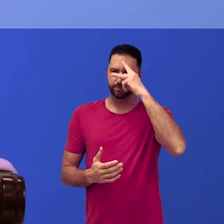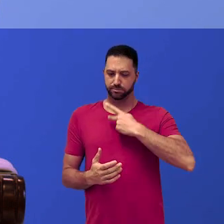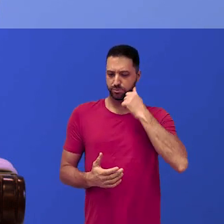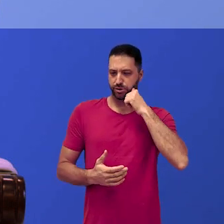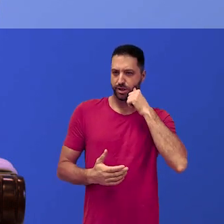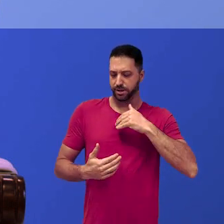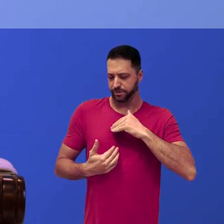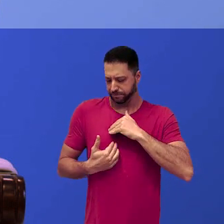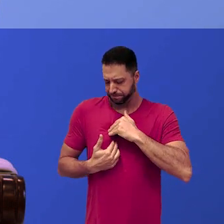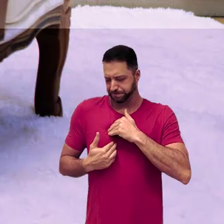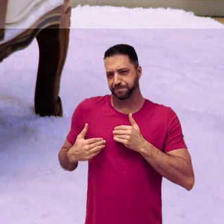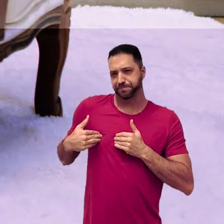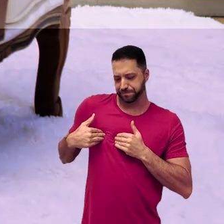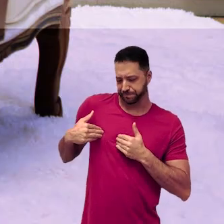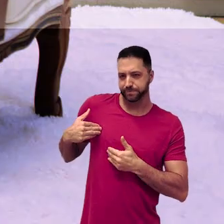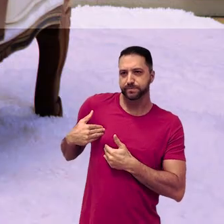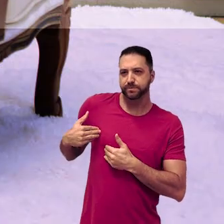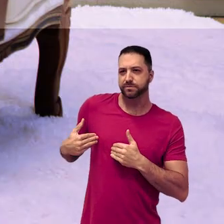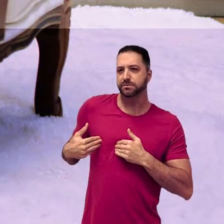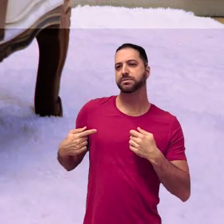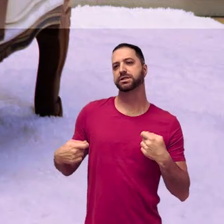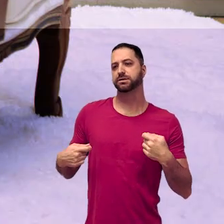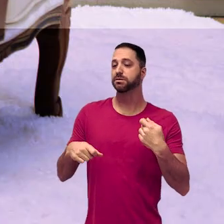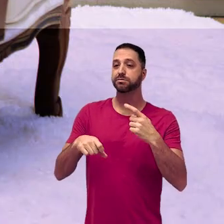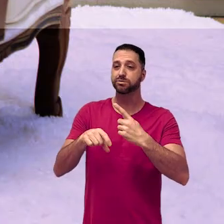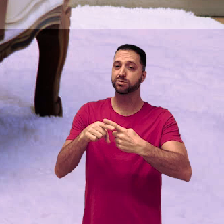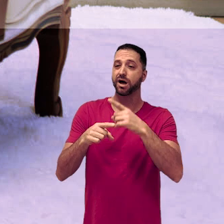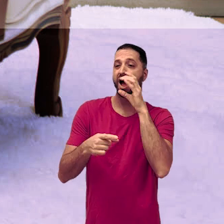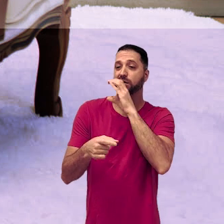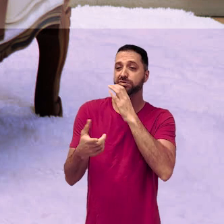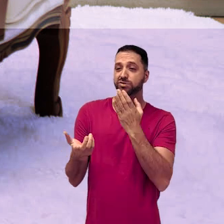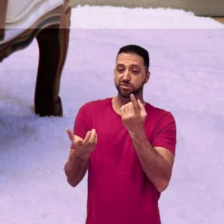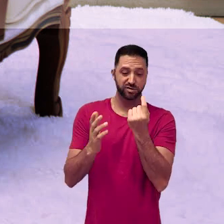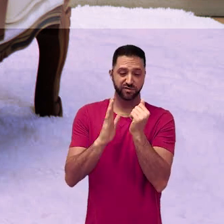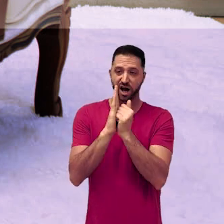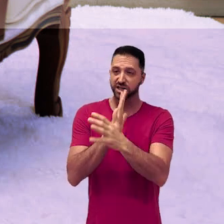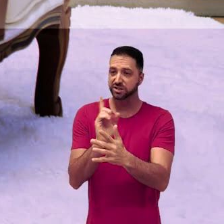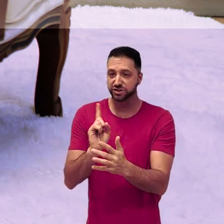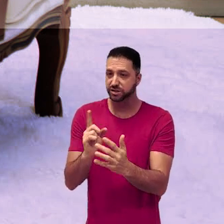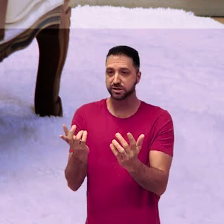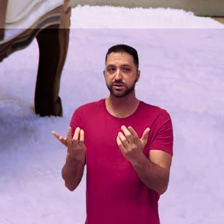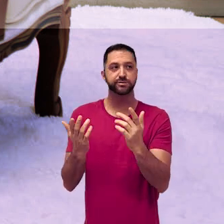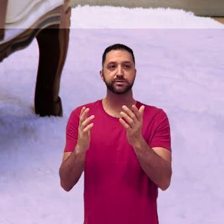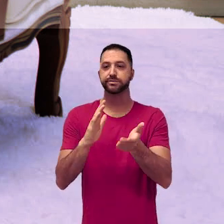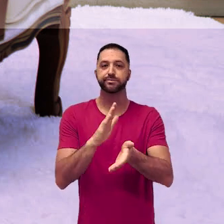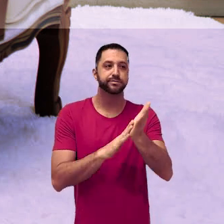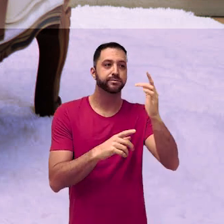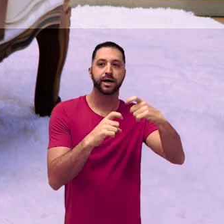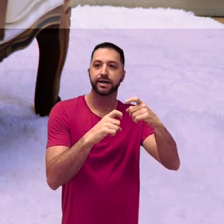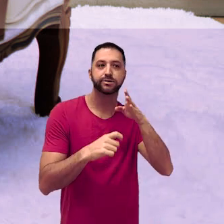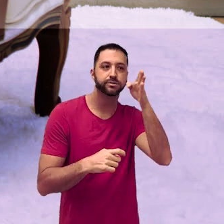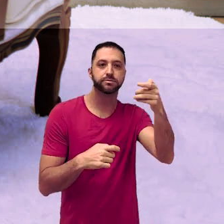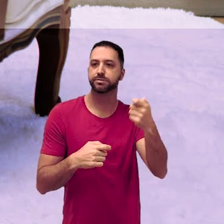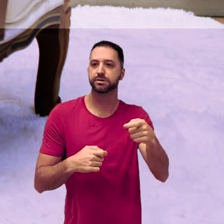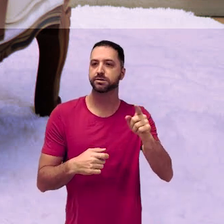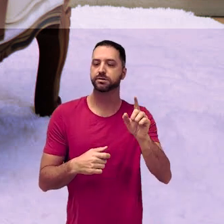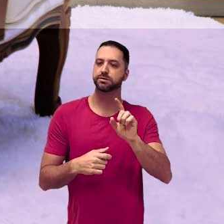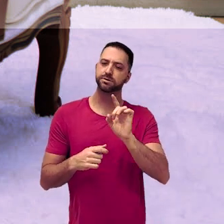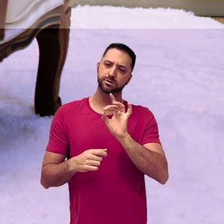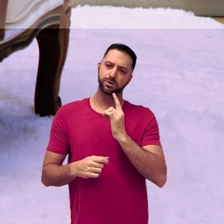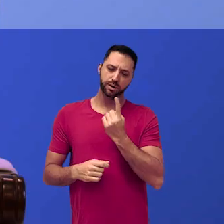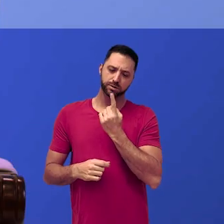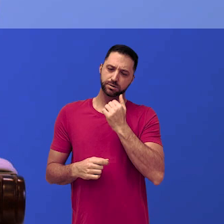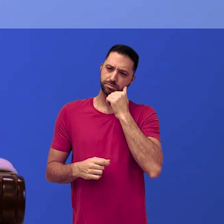do autoexame. Porque esse é aquele que não gasta tempo, não gasta dinheiro, você não precisa sair de